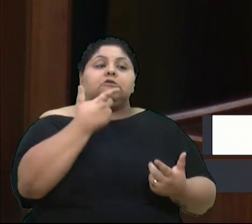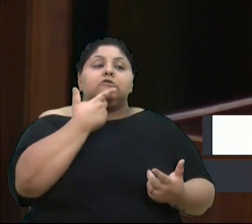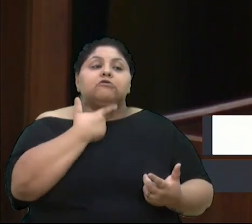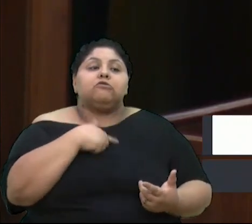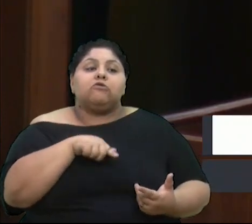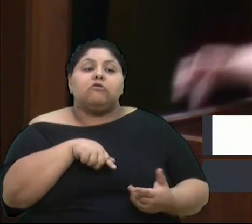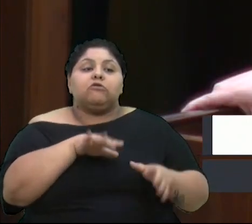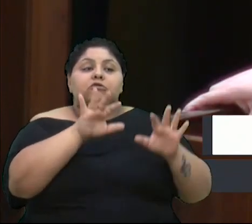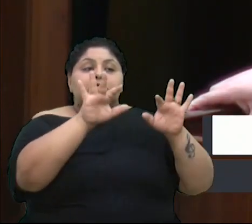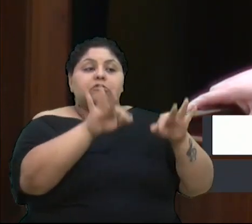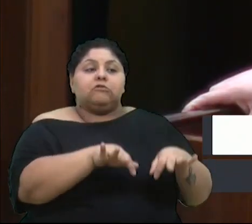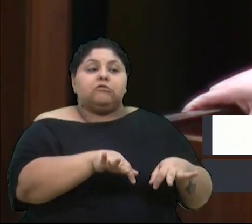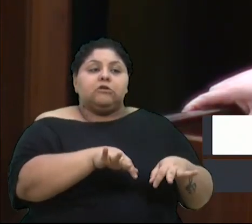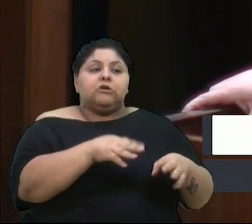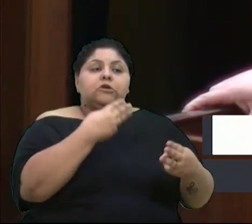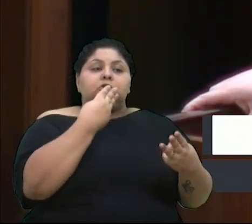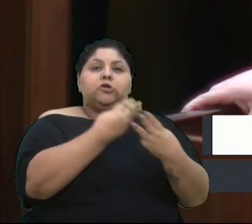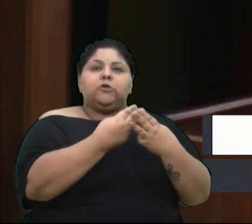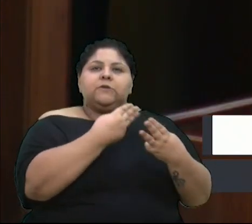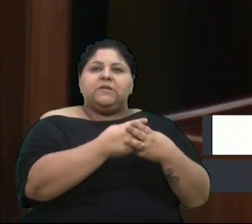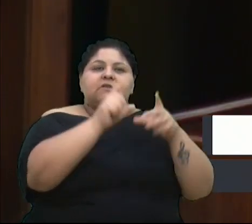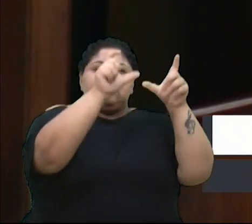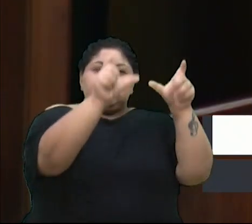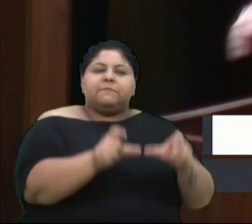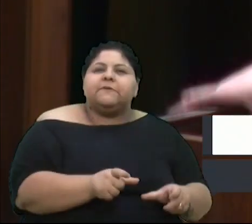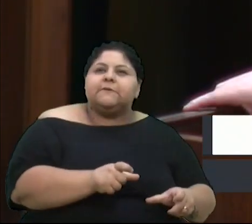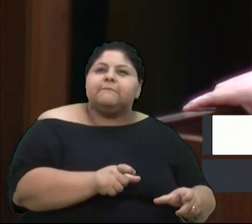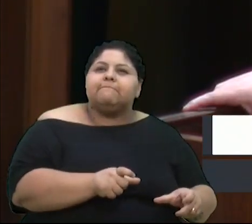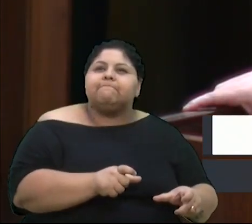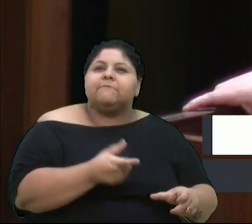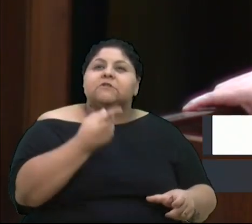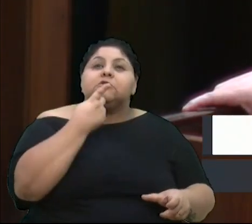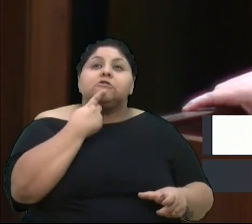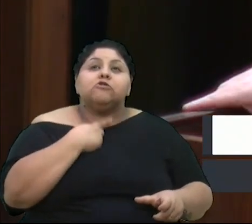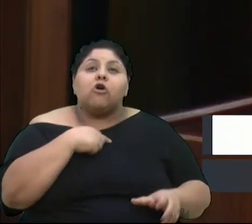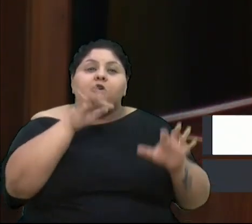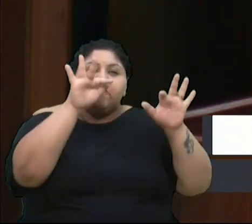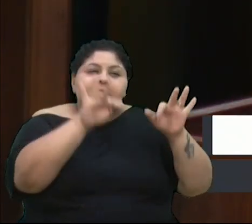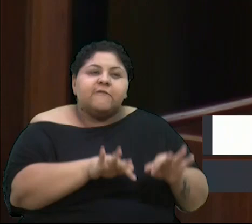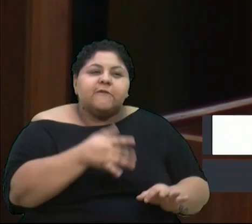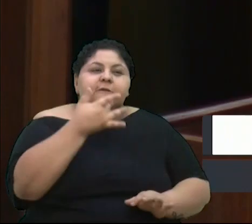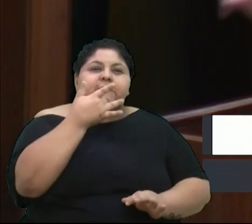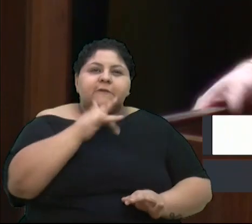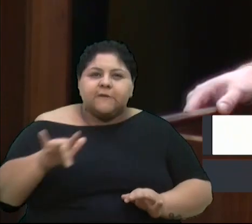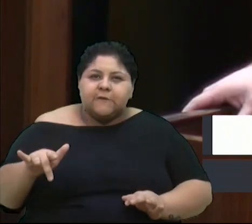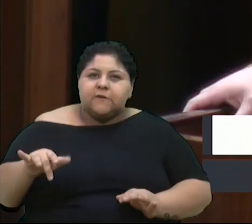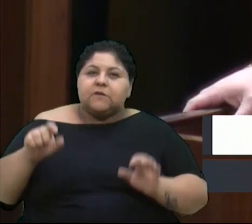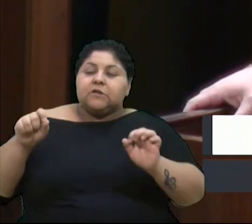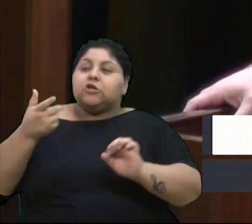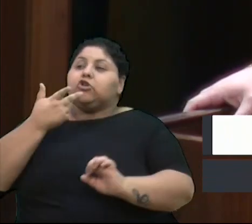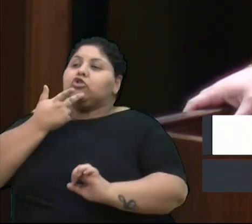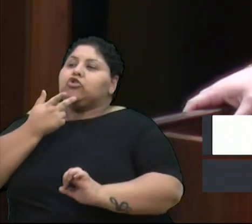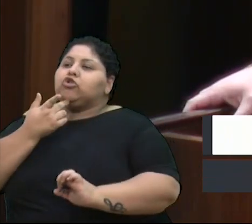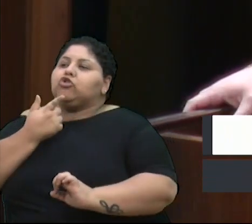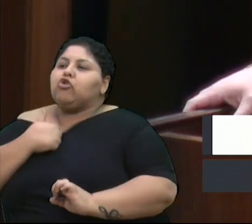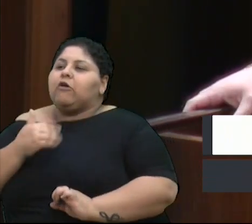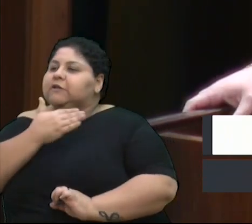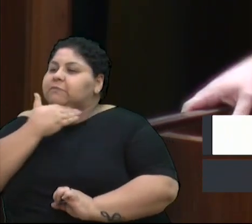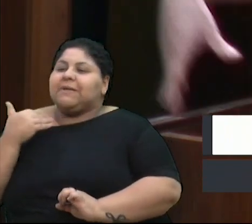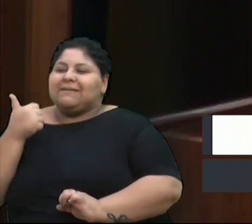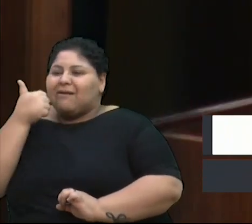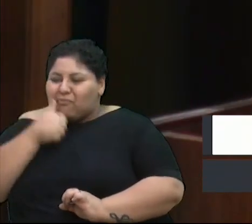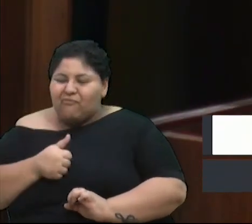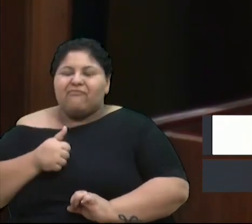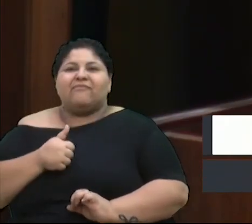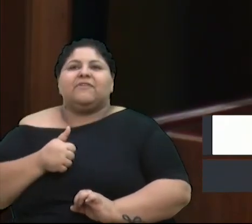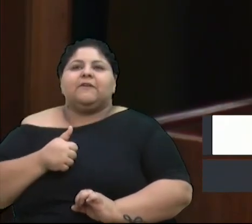que gosta de exterminar as pessoas, que gosta de exterminar a criança, que gosta de exterminar a mulher. E